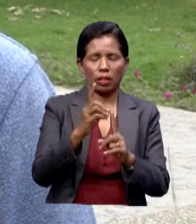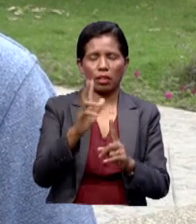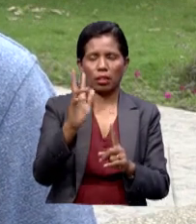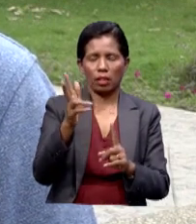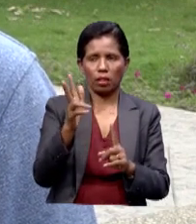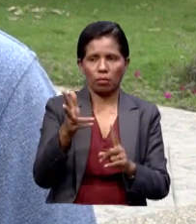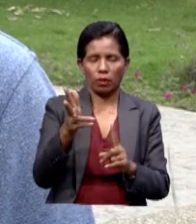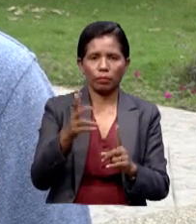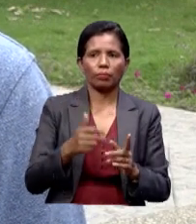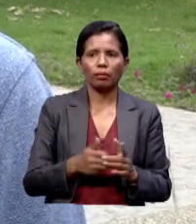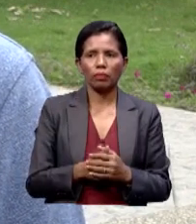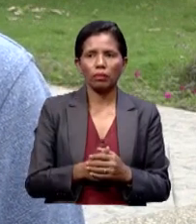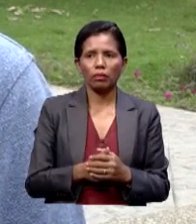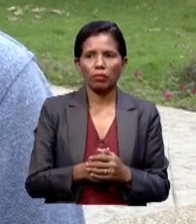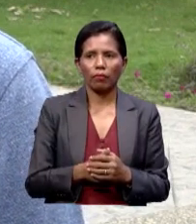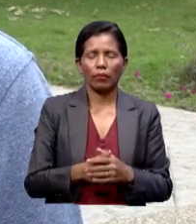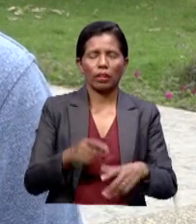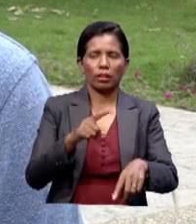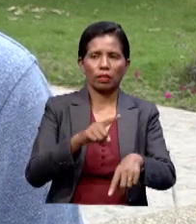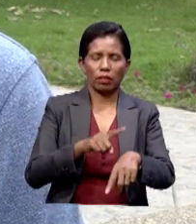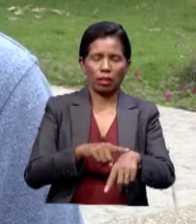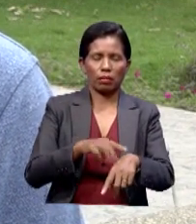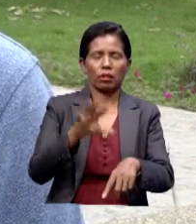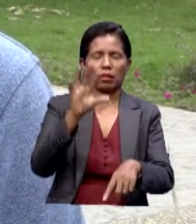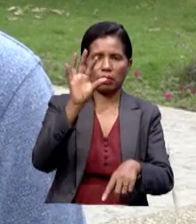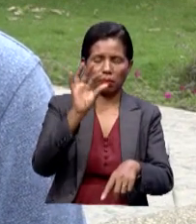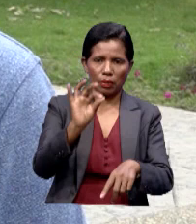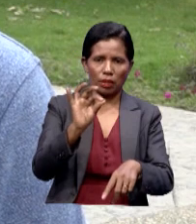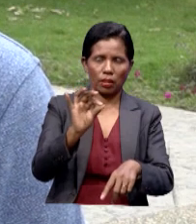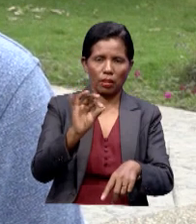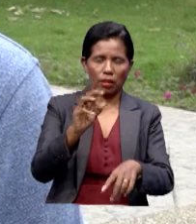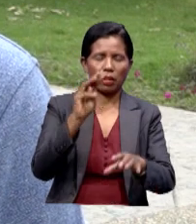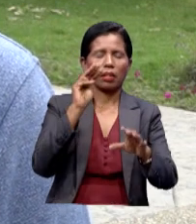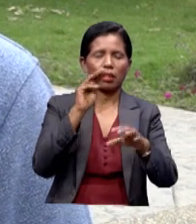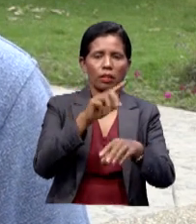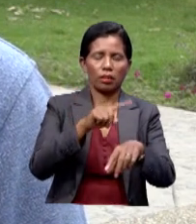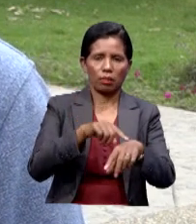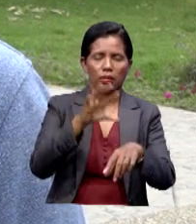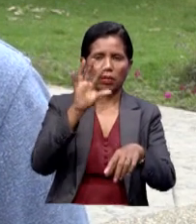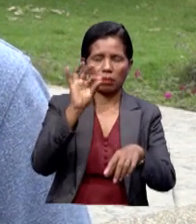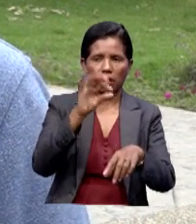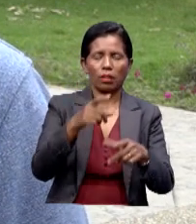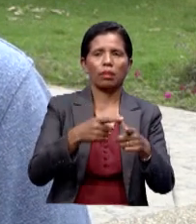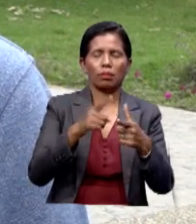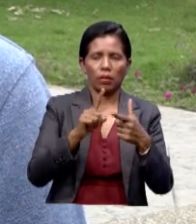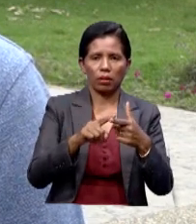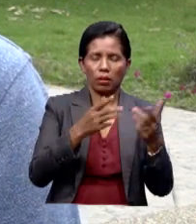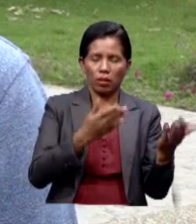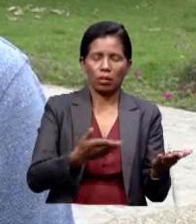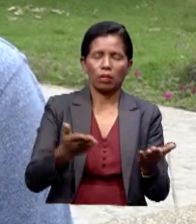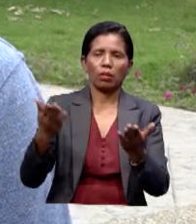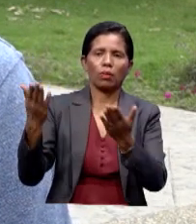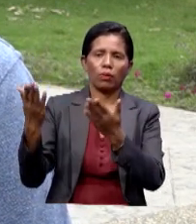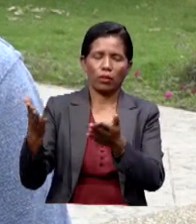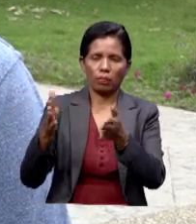dia 30 ia 9 horas se missa ia catedral, missa fúnebre ninian, foi em denené se lori Monsenhor